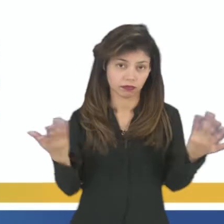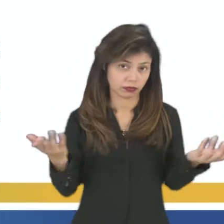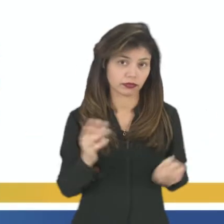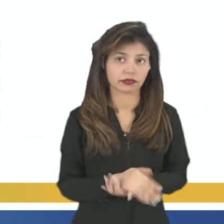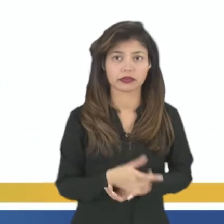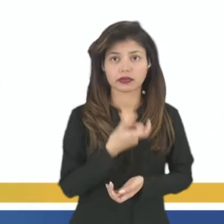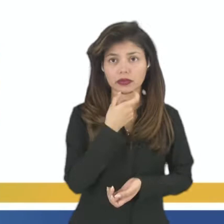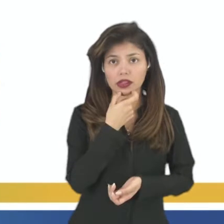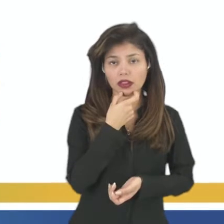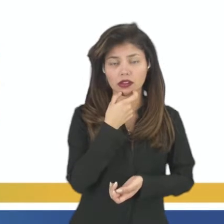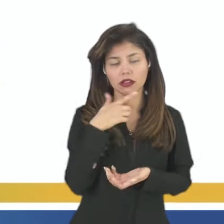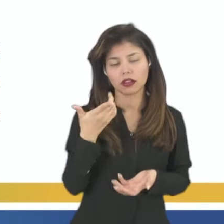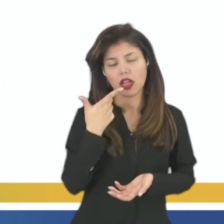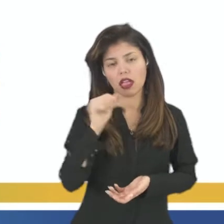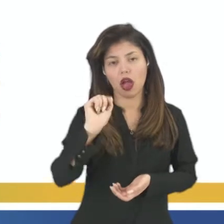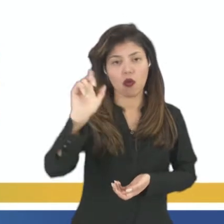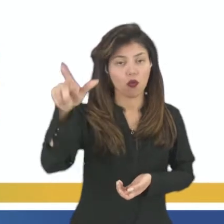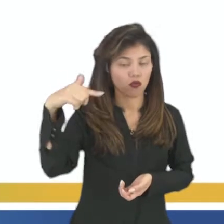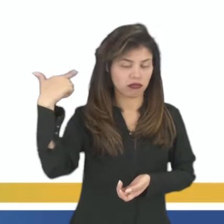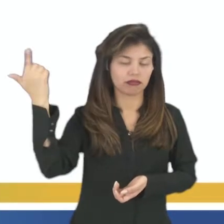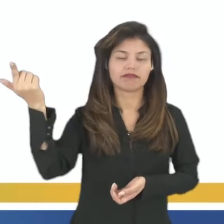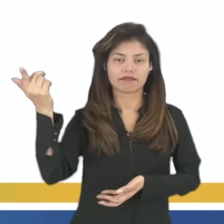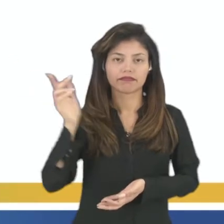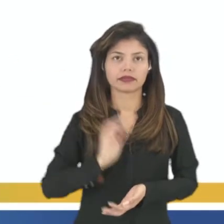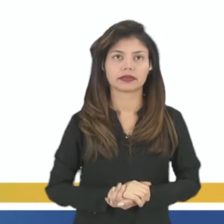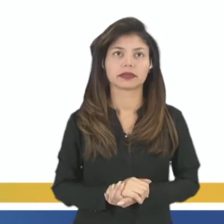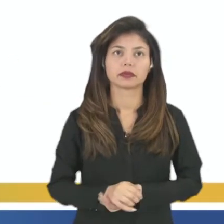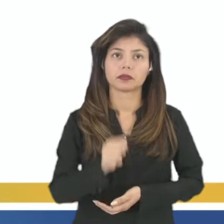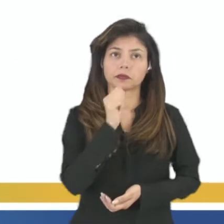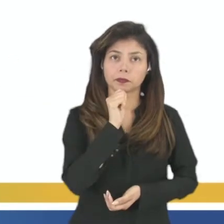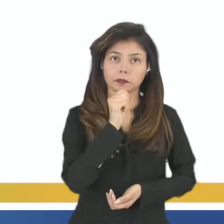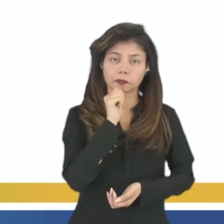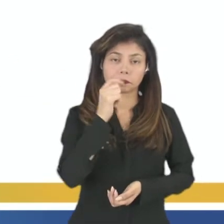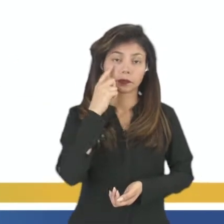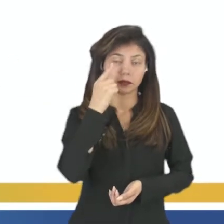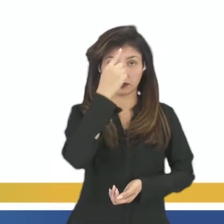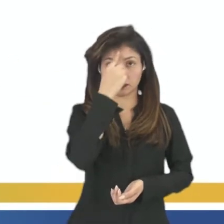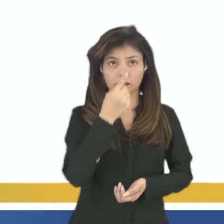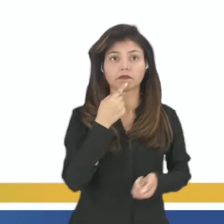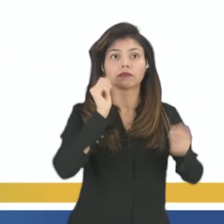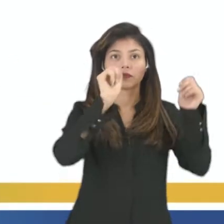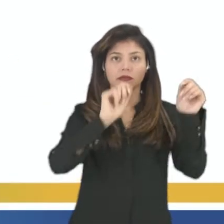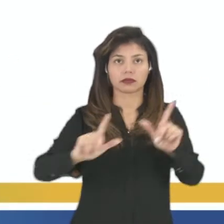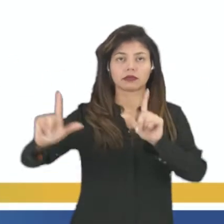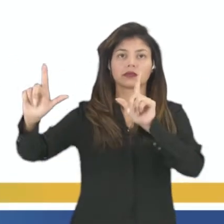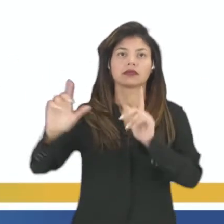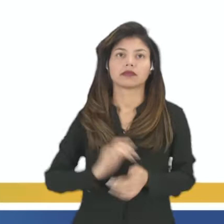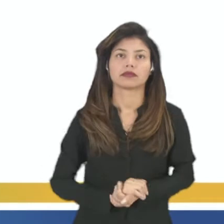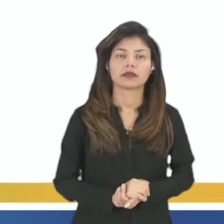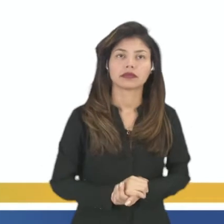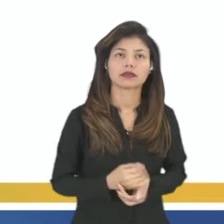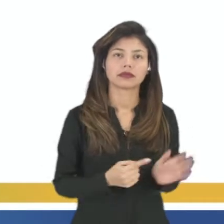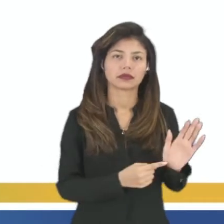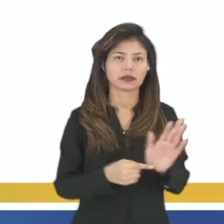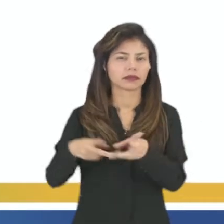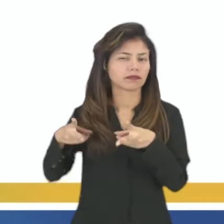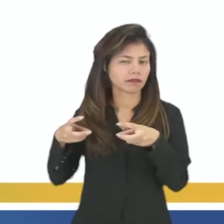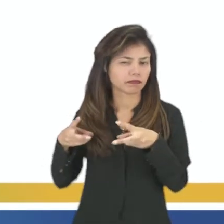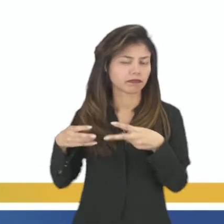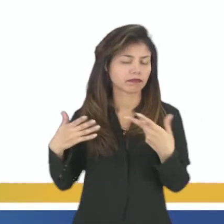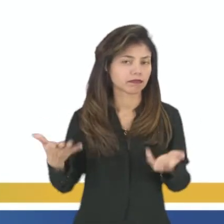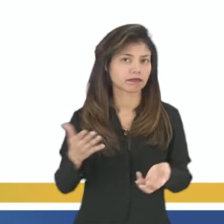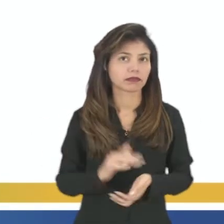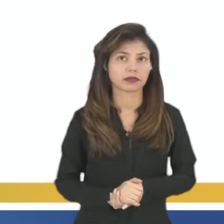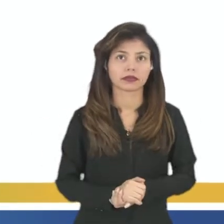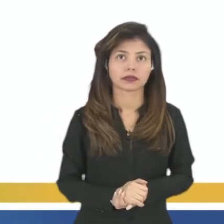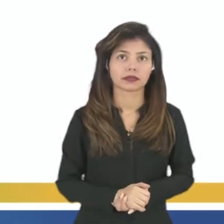uma cidade bem, realmente desenvolvida. Aí nós temos a imagem da cidade de Nova York, né? A gente percebe uma imagem,